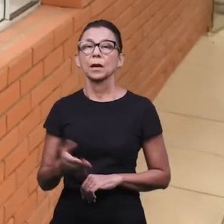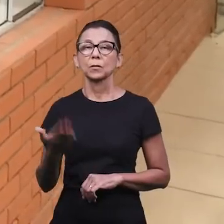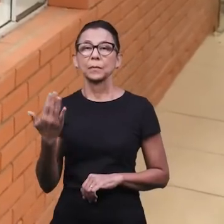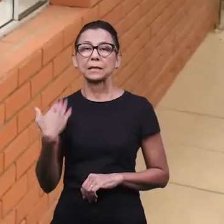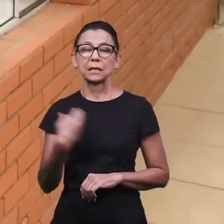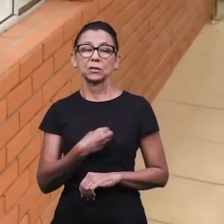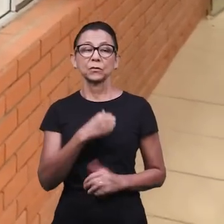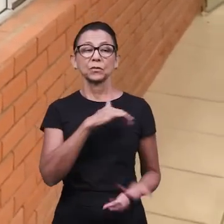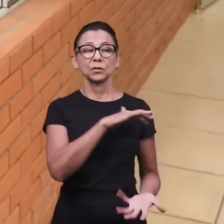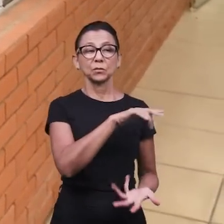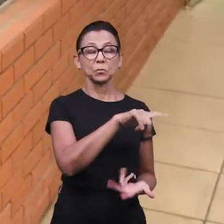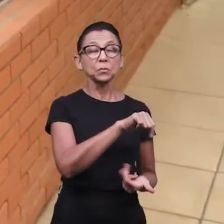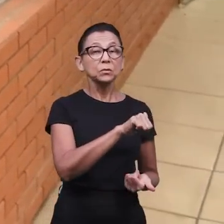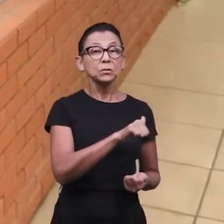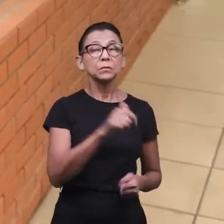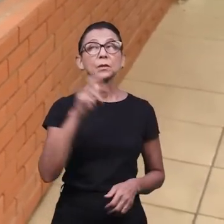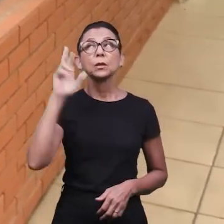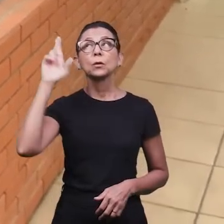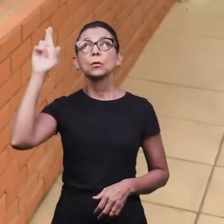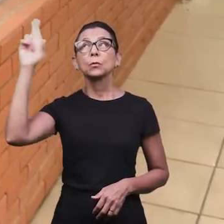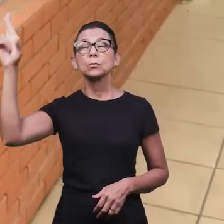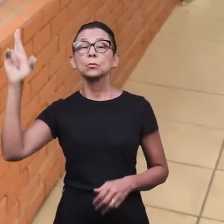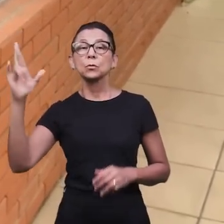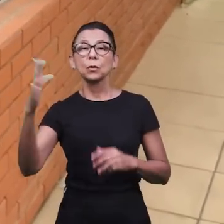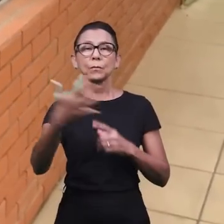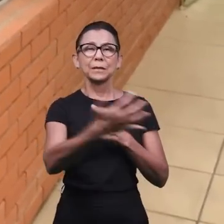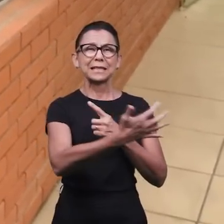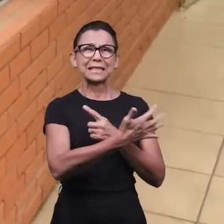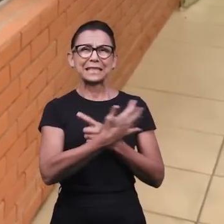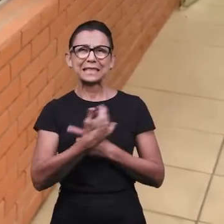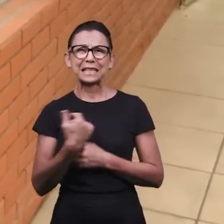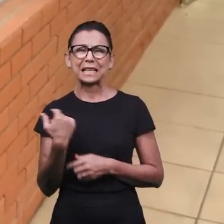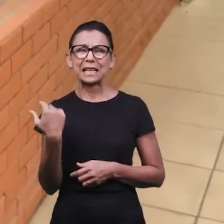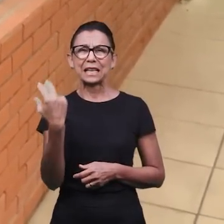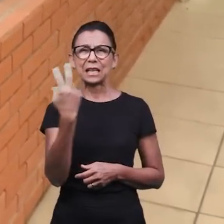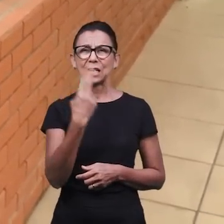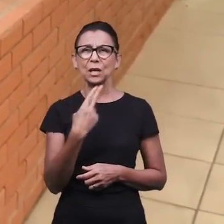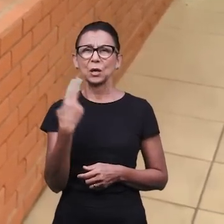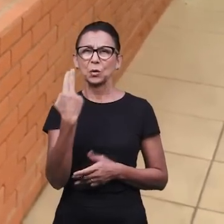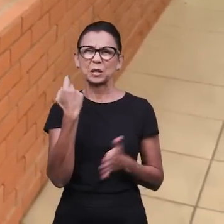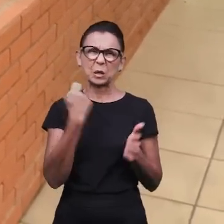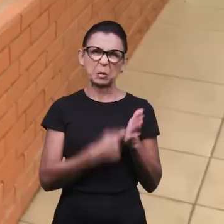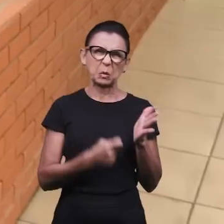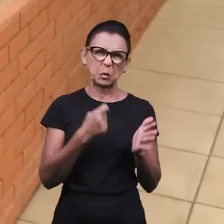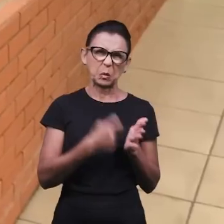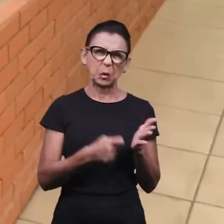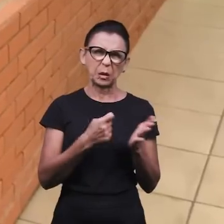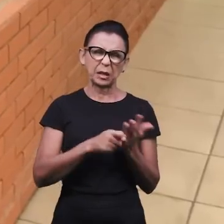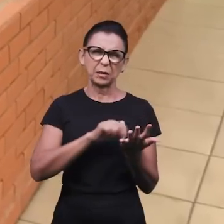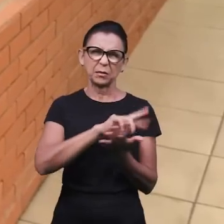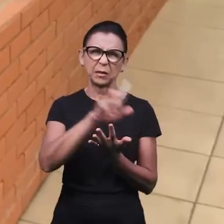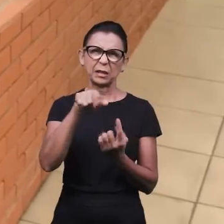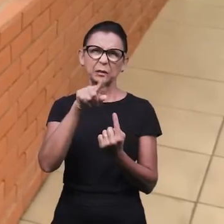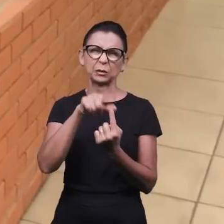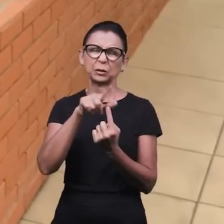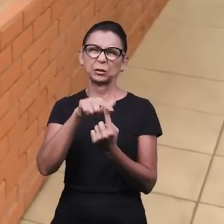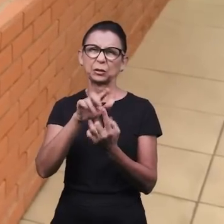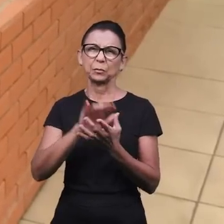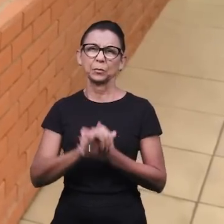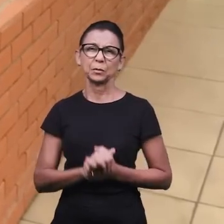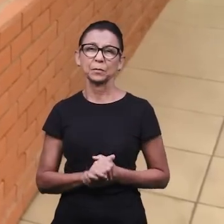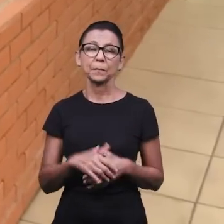filho. Eu usei droga, tudo que foi droga. Perdi minha família. E dia 17 de julho encontrei essa